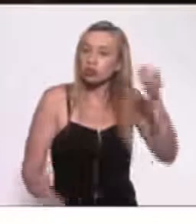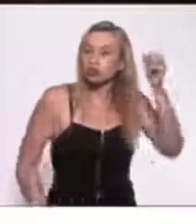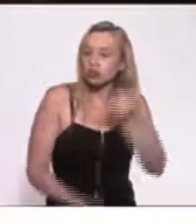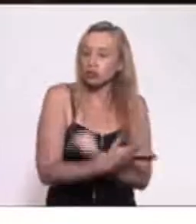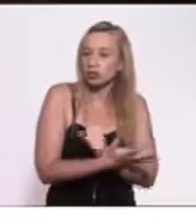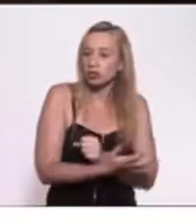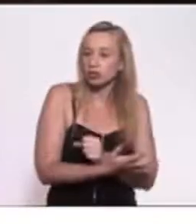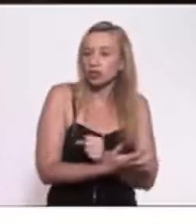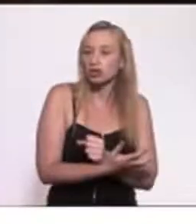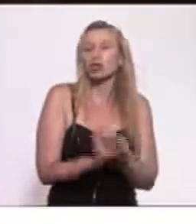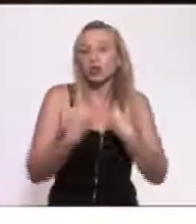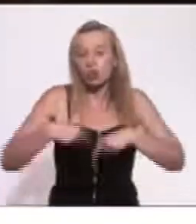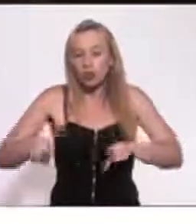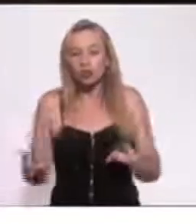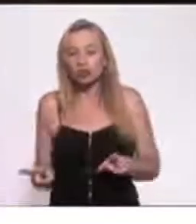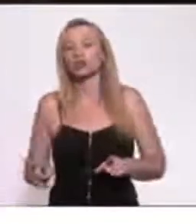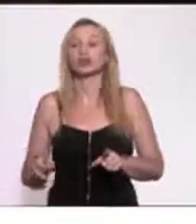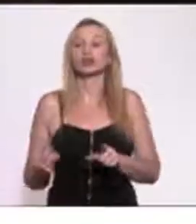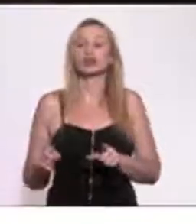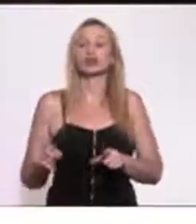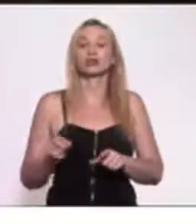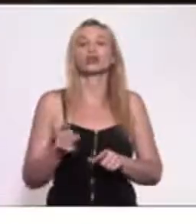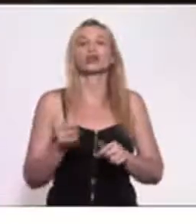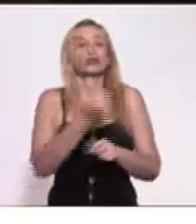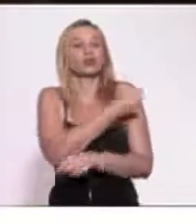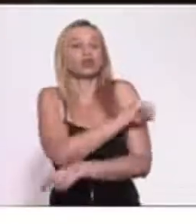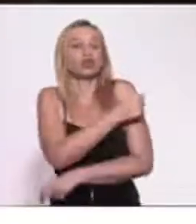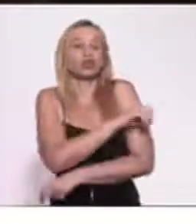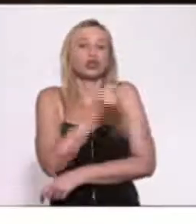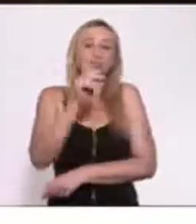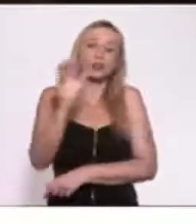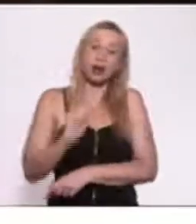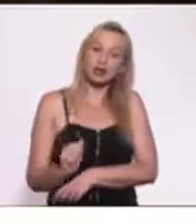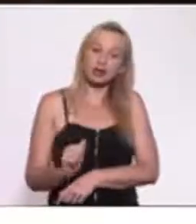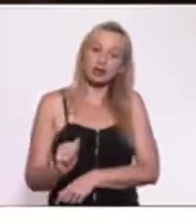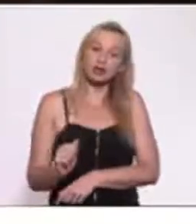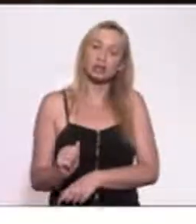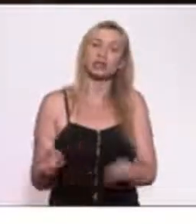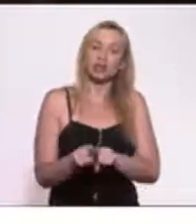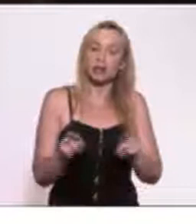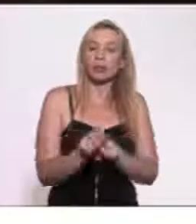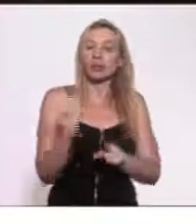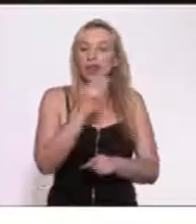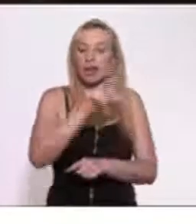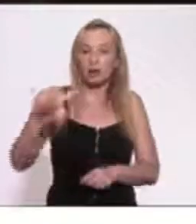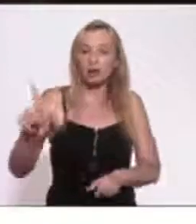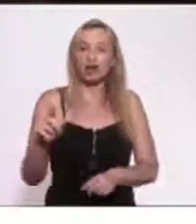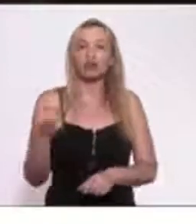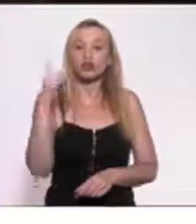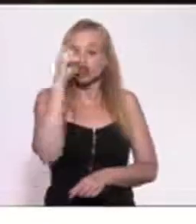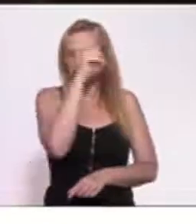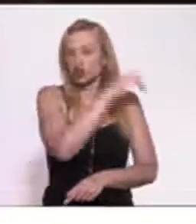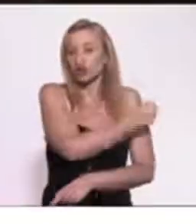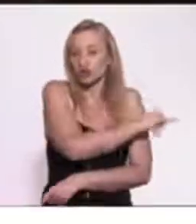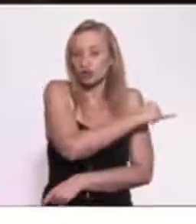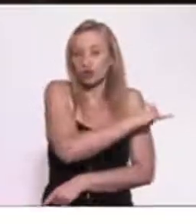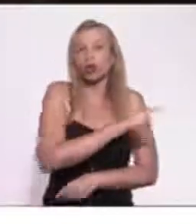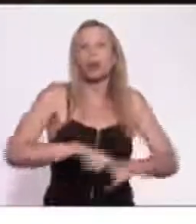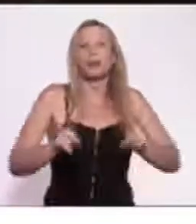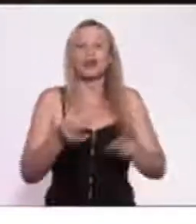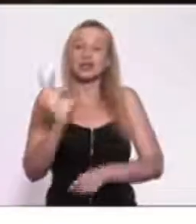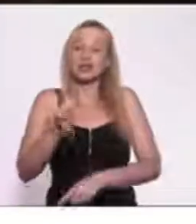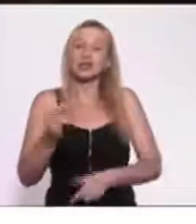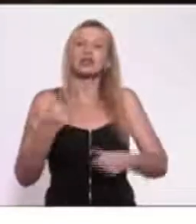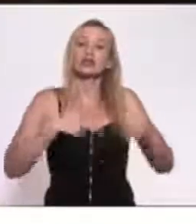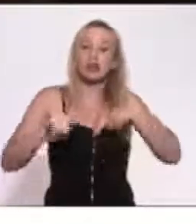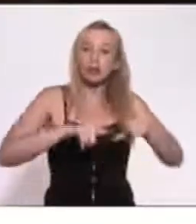herança maldita, do Cabral e do Pezão. Os dias são difíceis, mas guardo a certeza de que o trabalho de hoje é